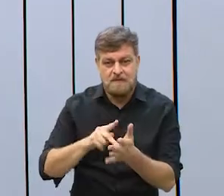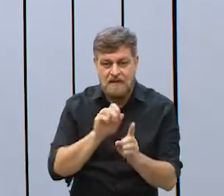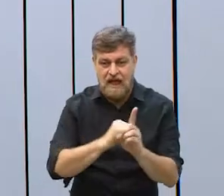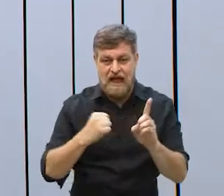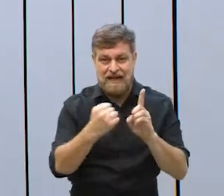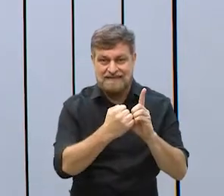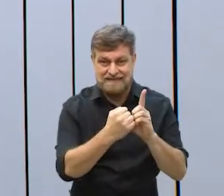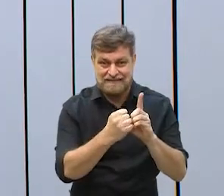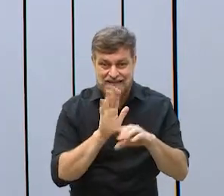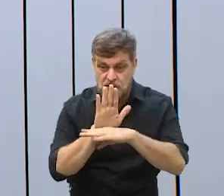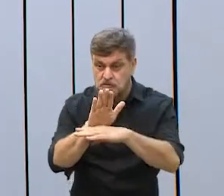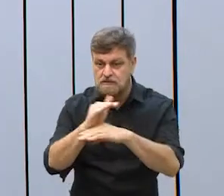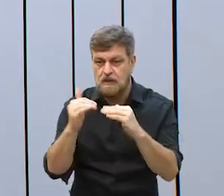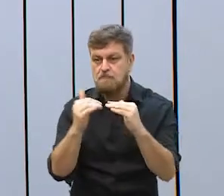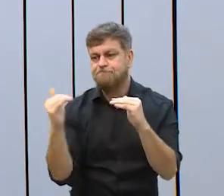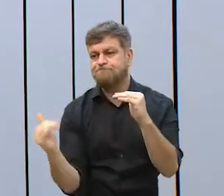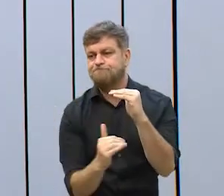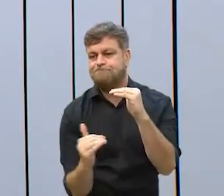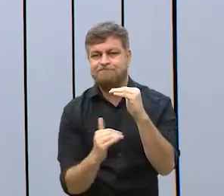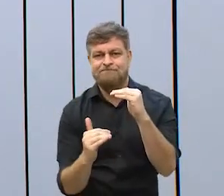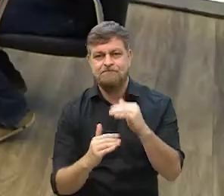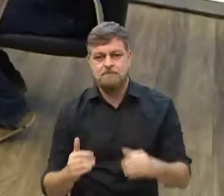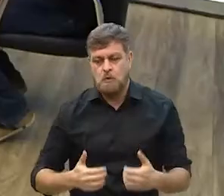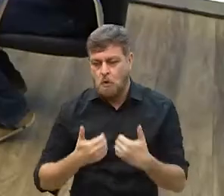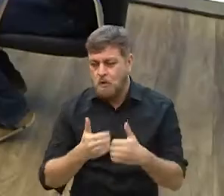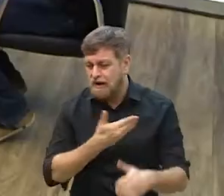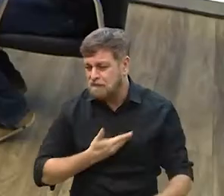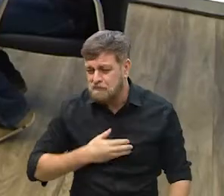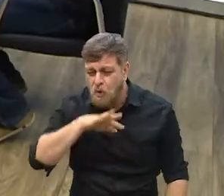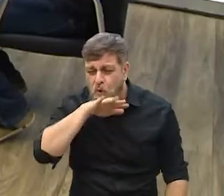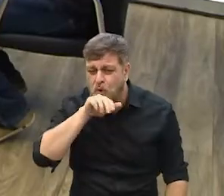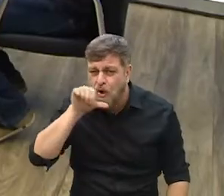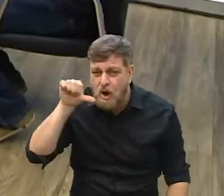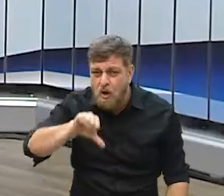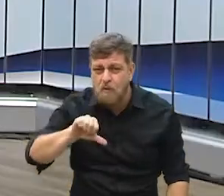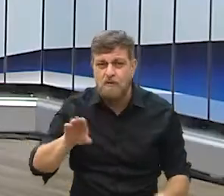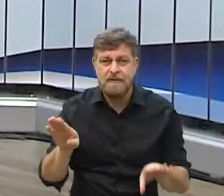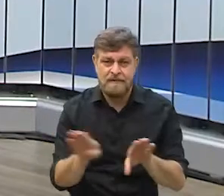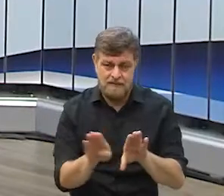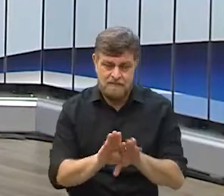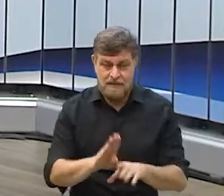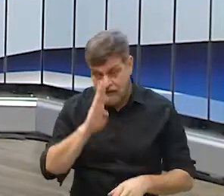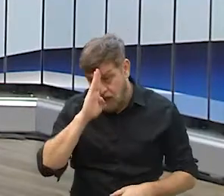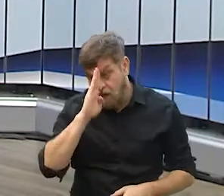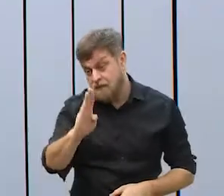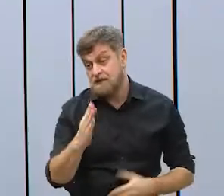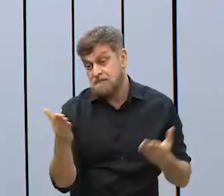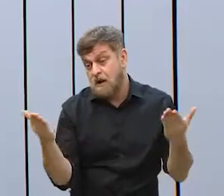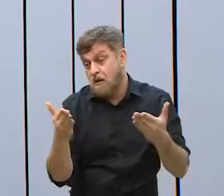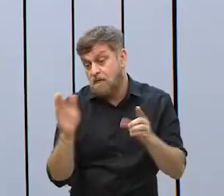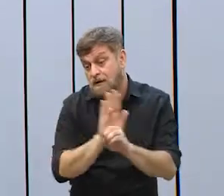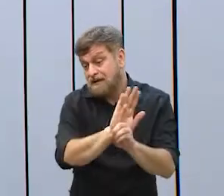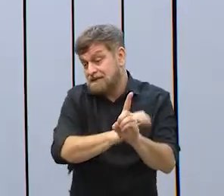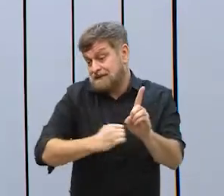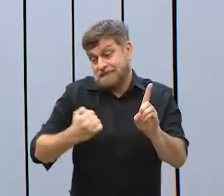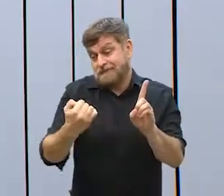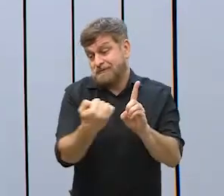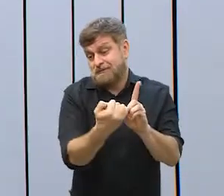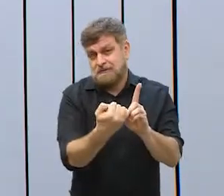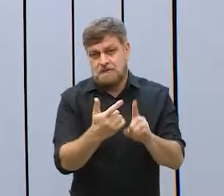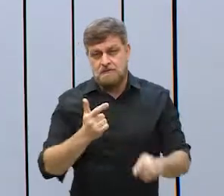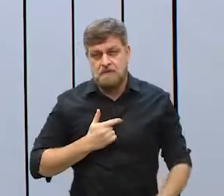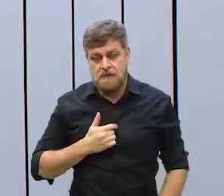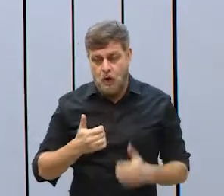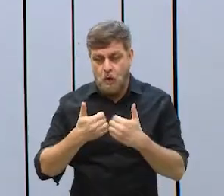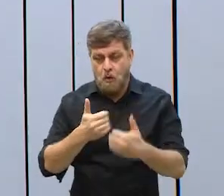assistência piorou. Uhum. O transporte público continua ruim. Chegou uma outra demanda. Chegou uma outra demanda e o